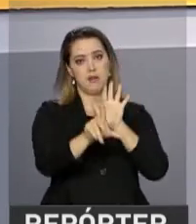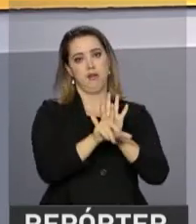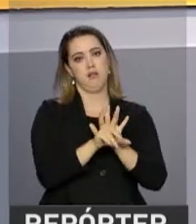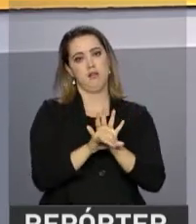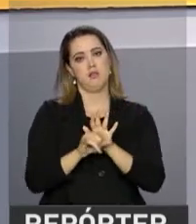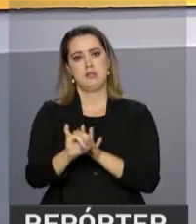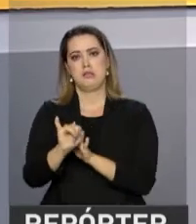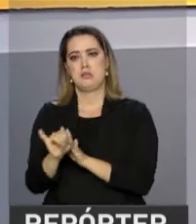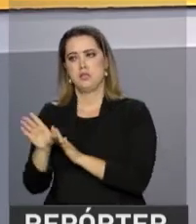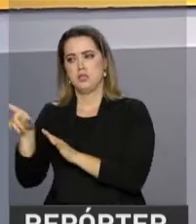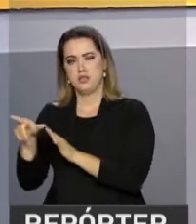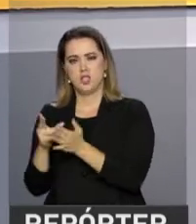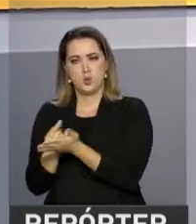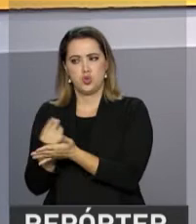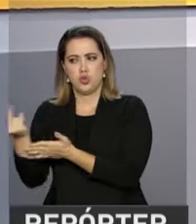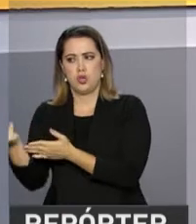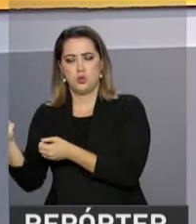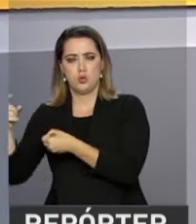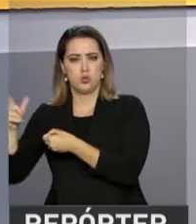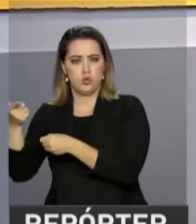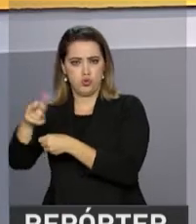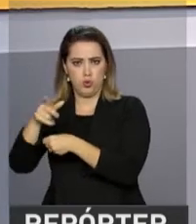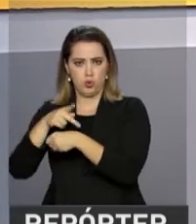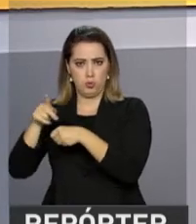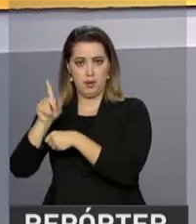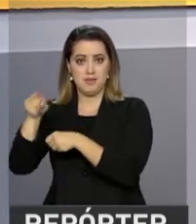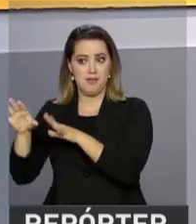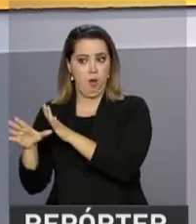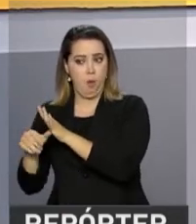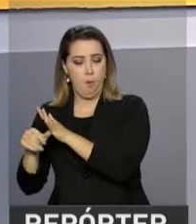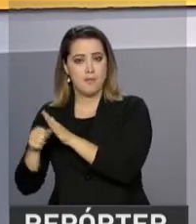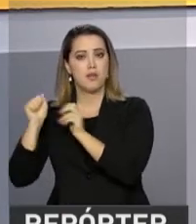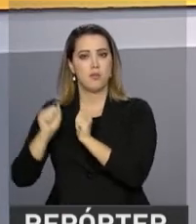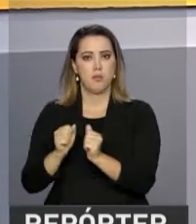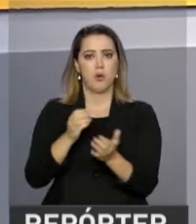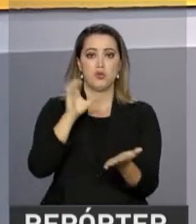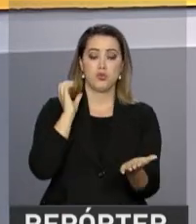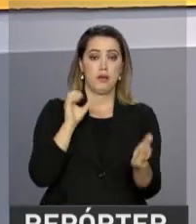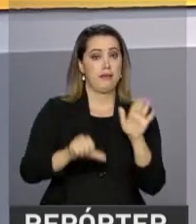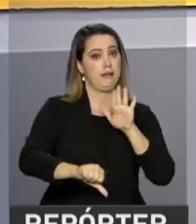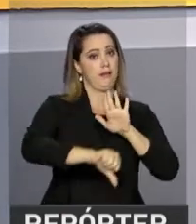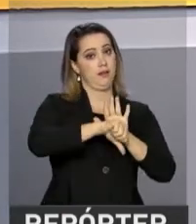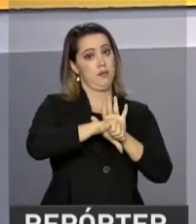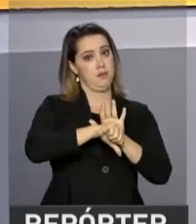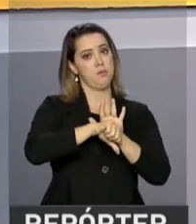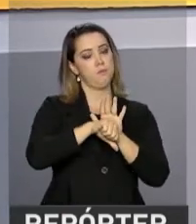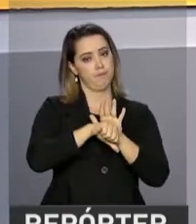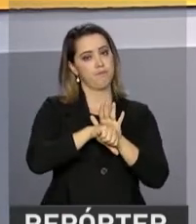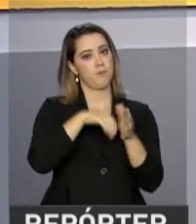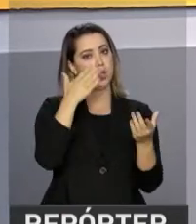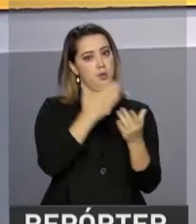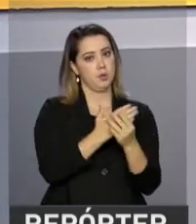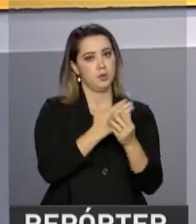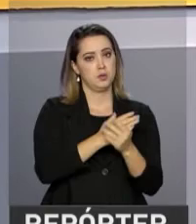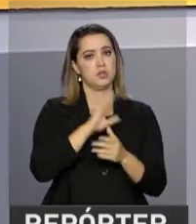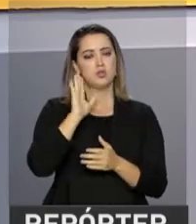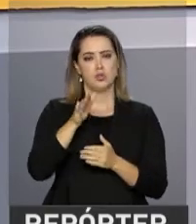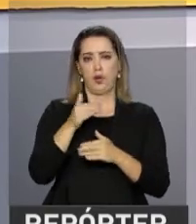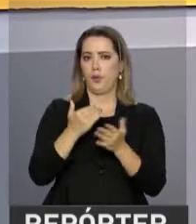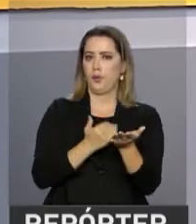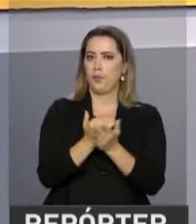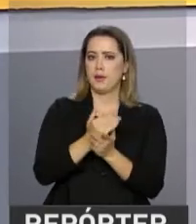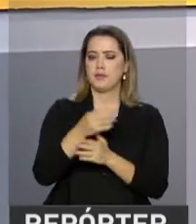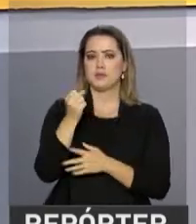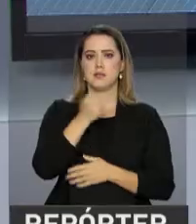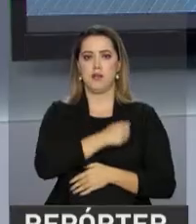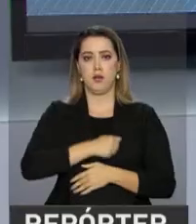dinheiro de corrupção pode ser processado criminalmente contribuintes suspeitos serão intimados já a partir de